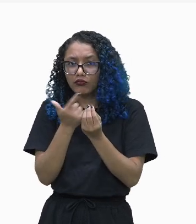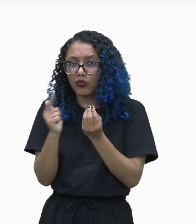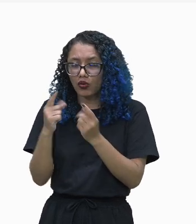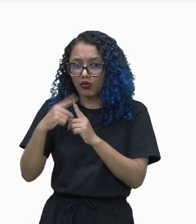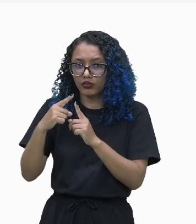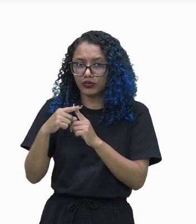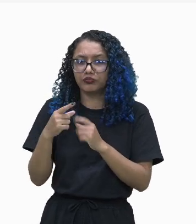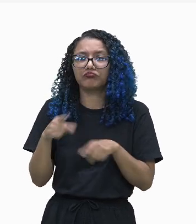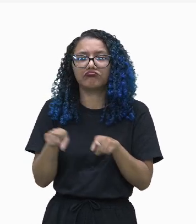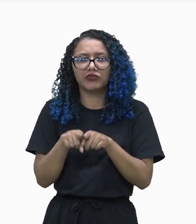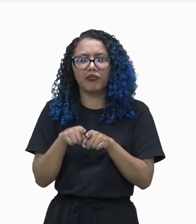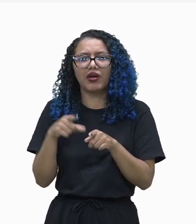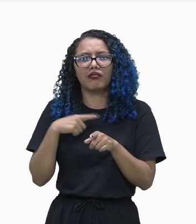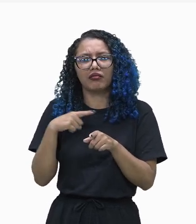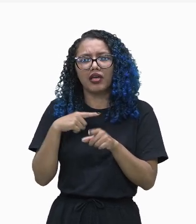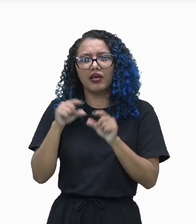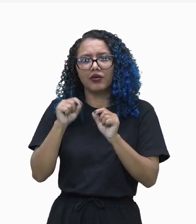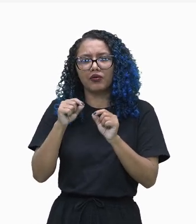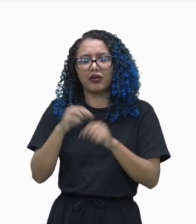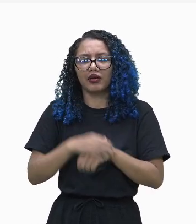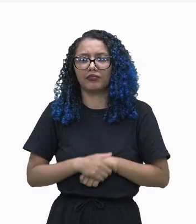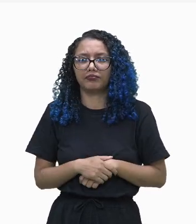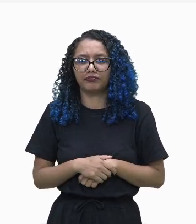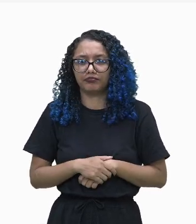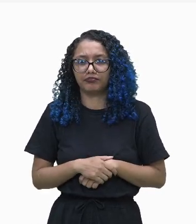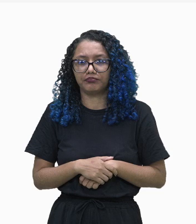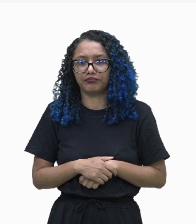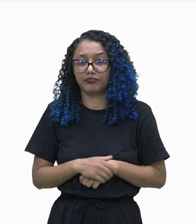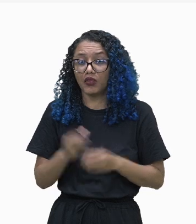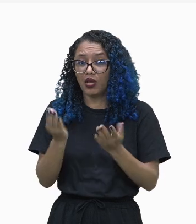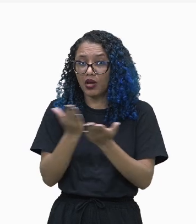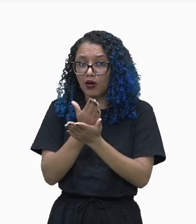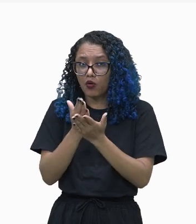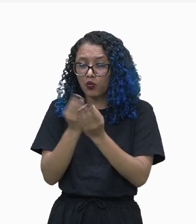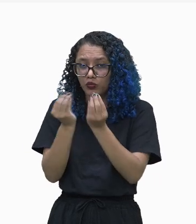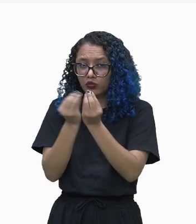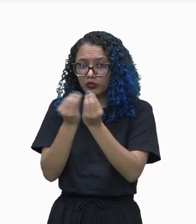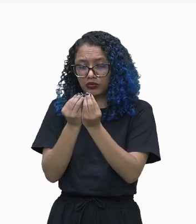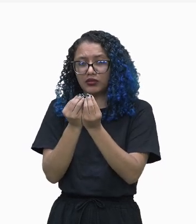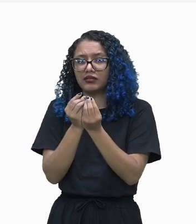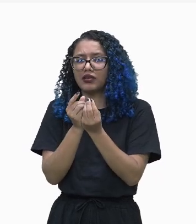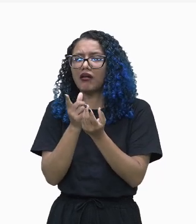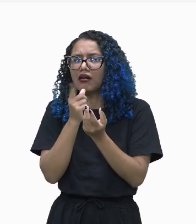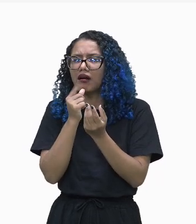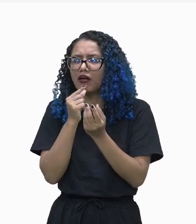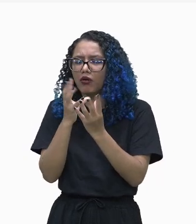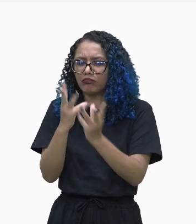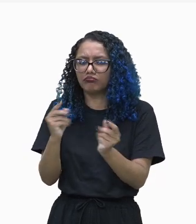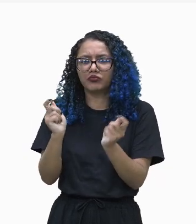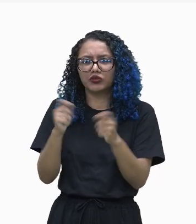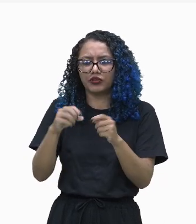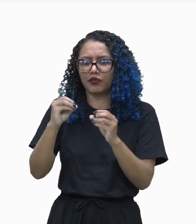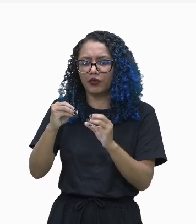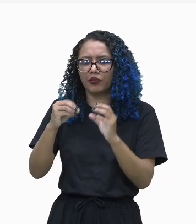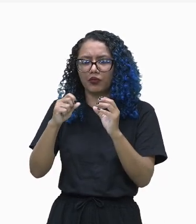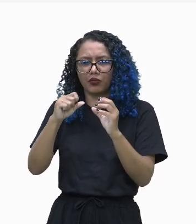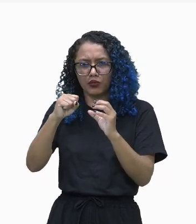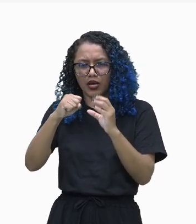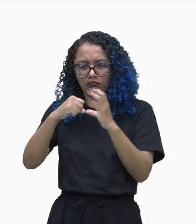ocorre a formação, o englobamento, né, pequenas partículas dissolvidas em água. Também ocorre